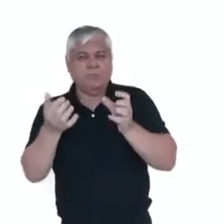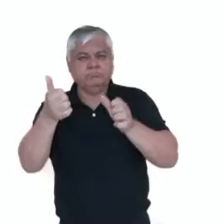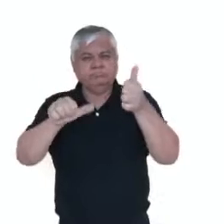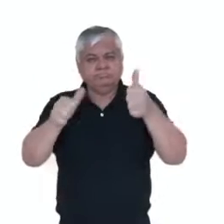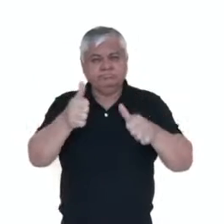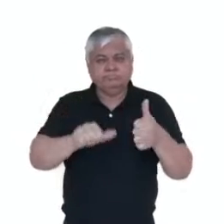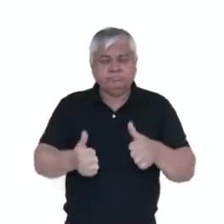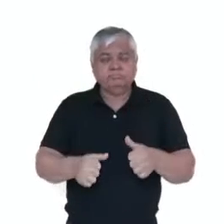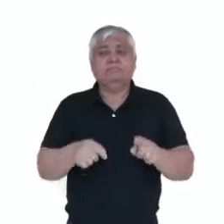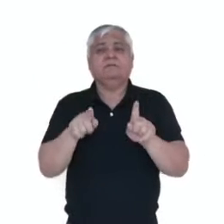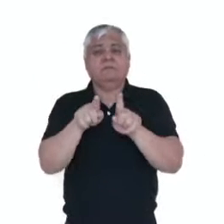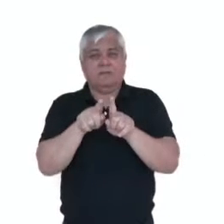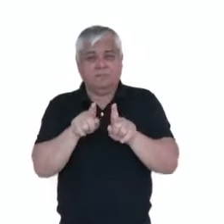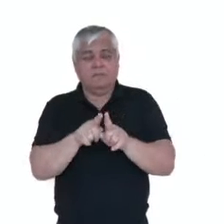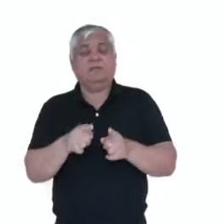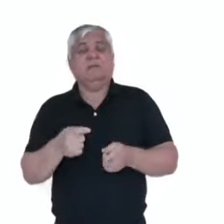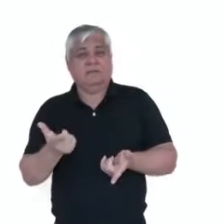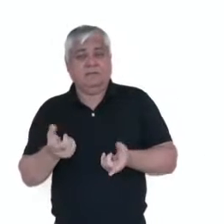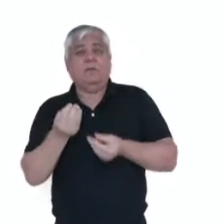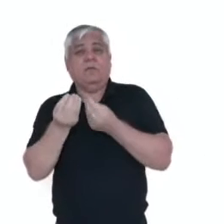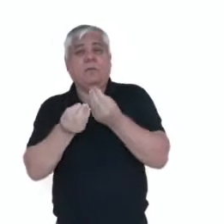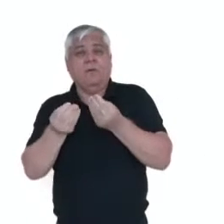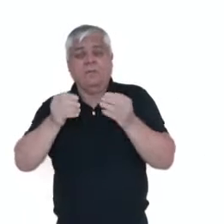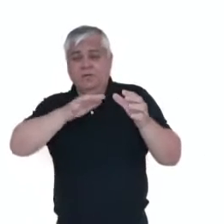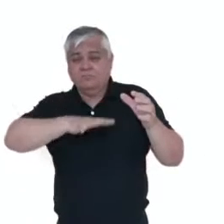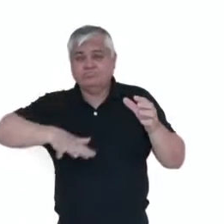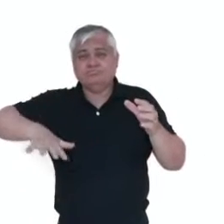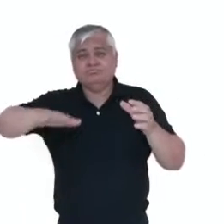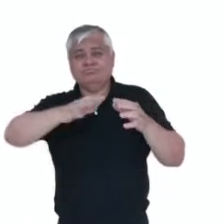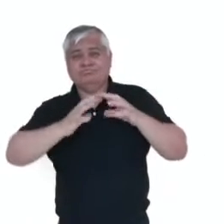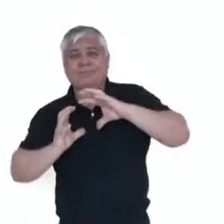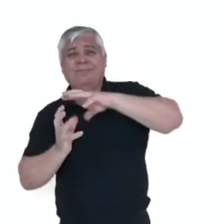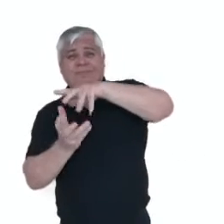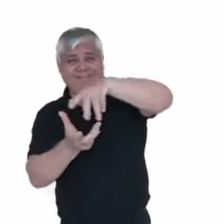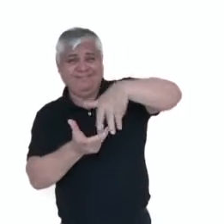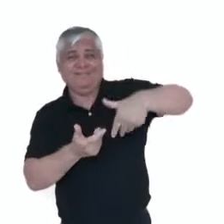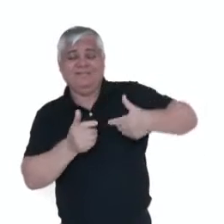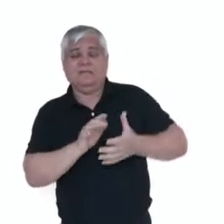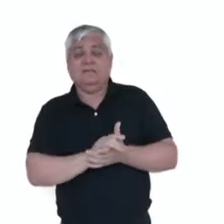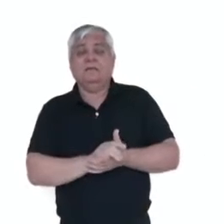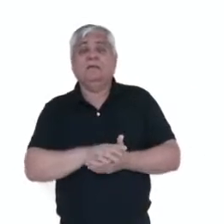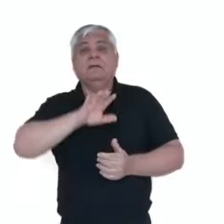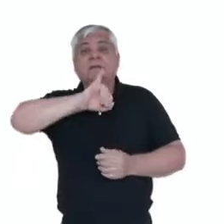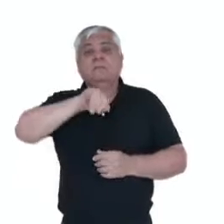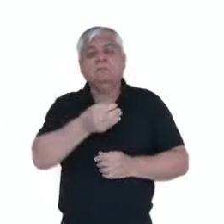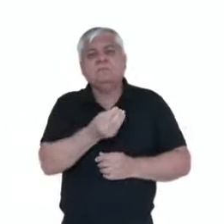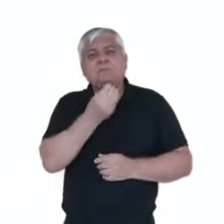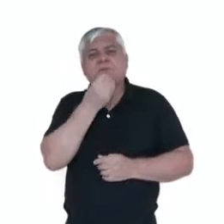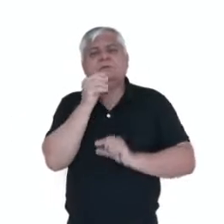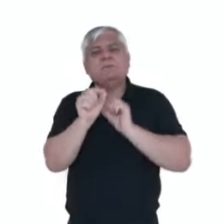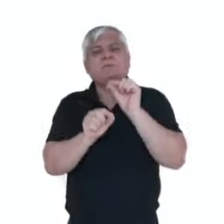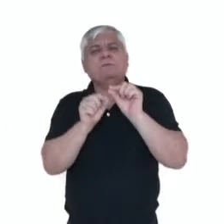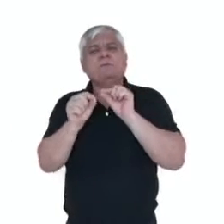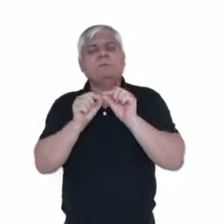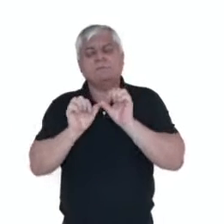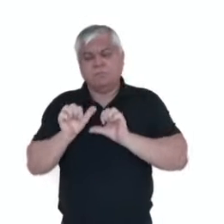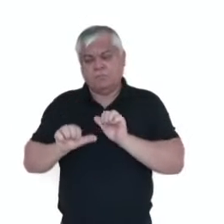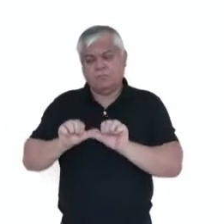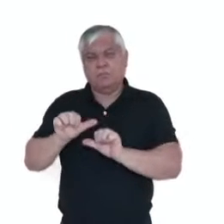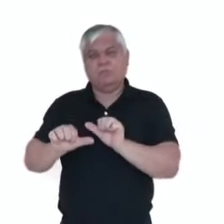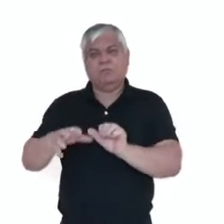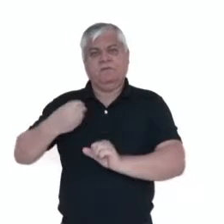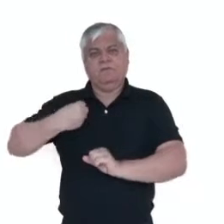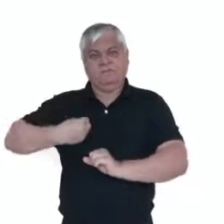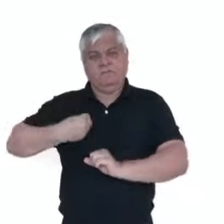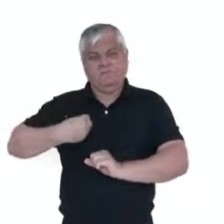relacionamento insustentável com o meio ambiente e aproveitar a oportunidade para reconstruir nossas vidas de